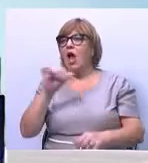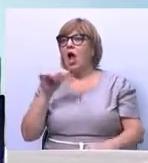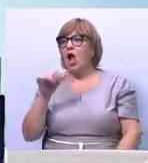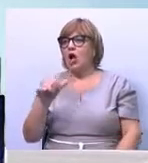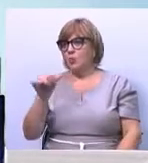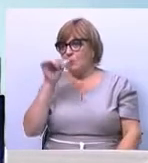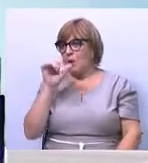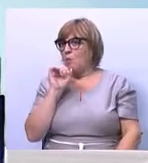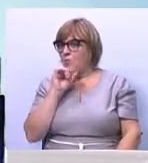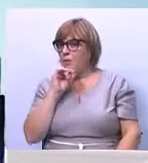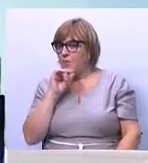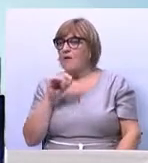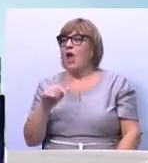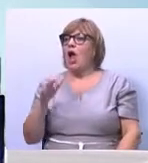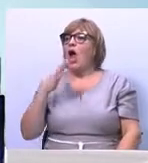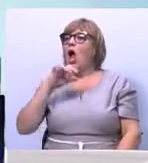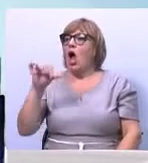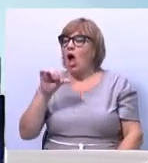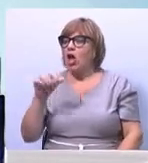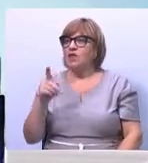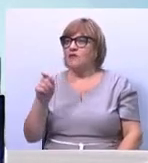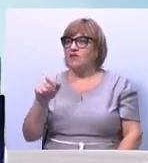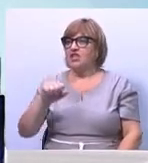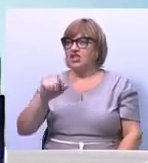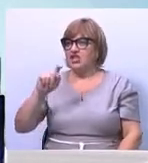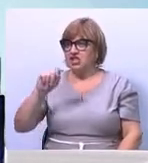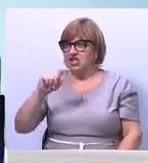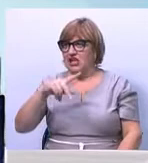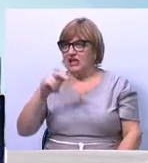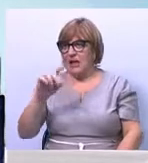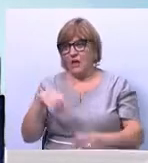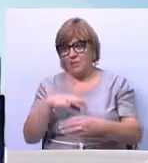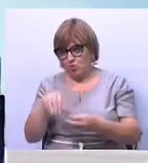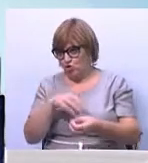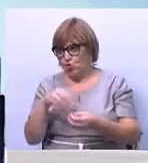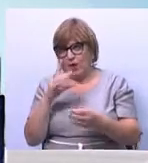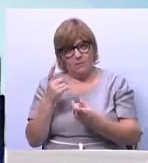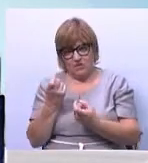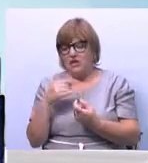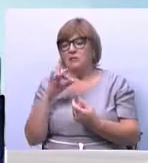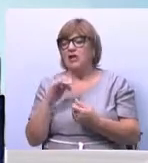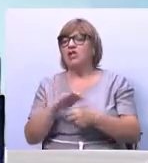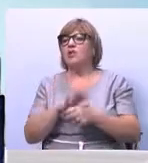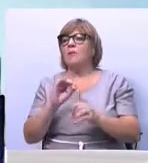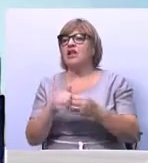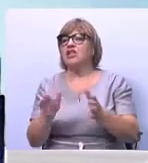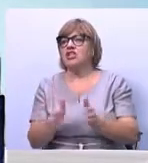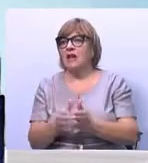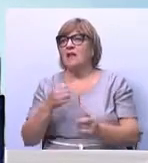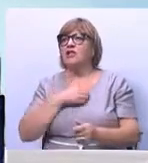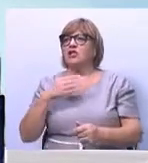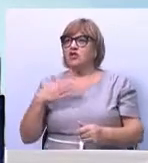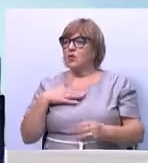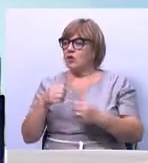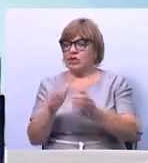essenciais. Também ela diluída em óleo vegetal, a mesma situação. Mas normalmente são situações mais generalizadas de saúde a